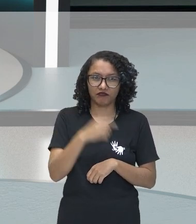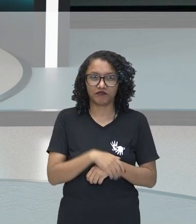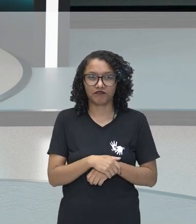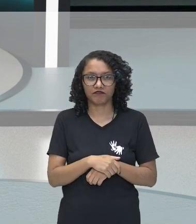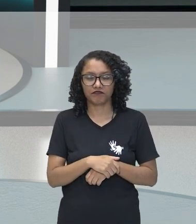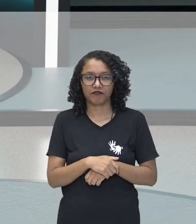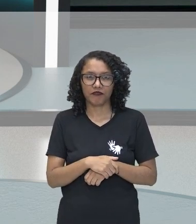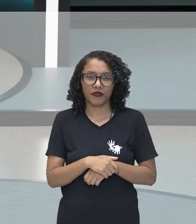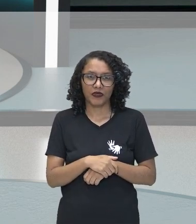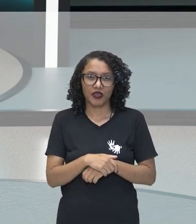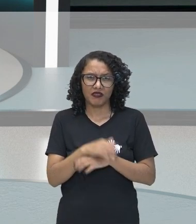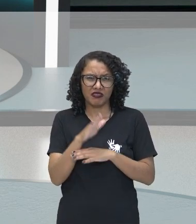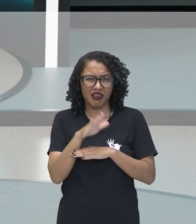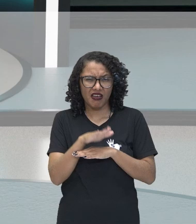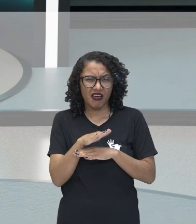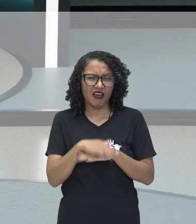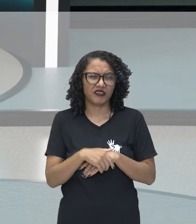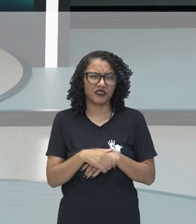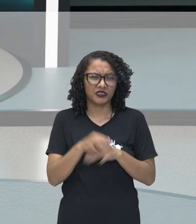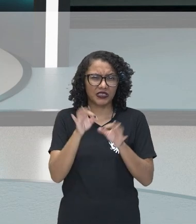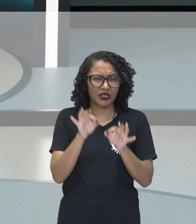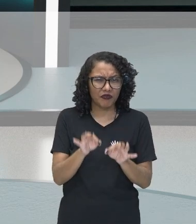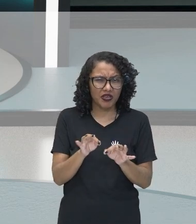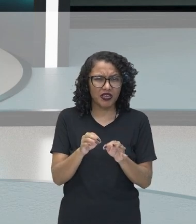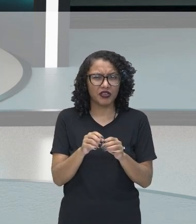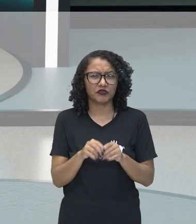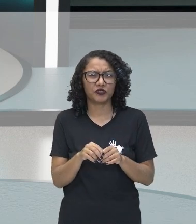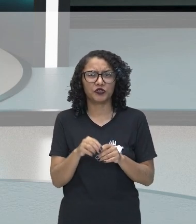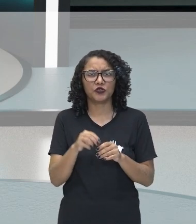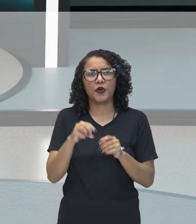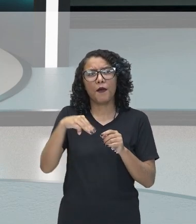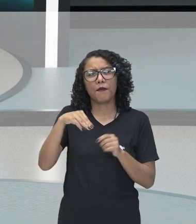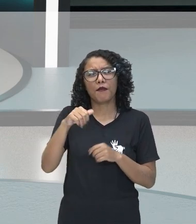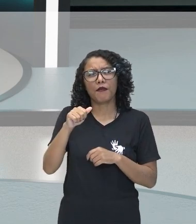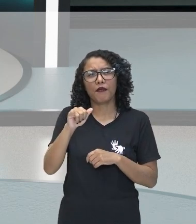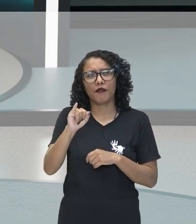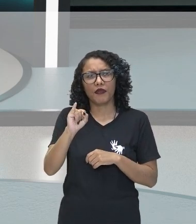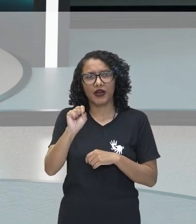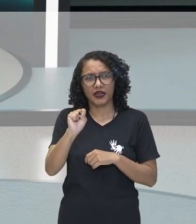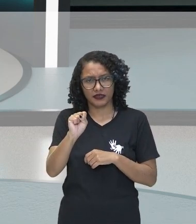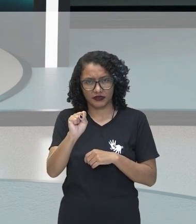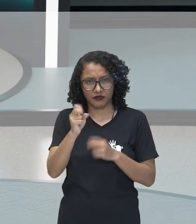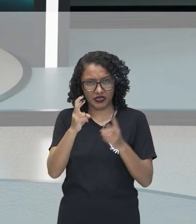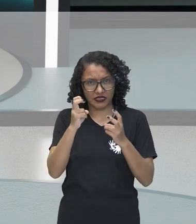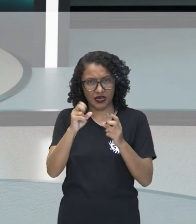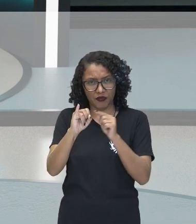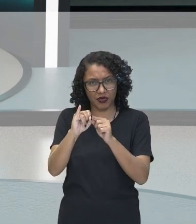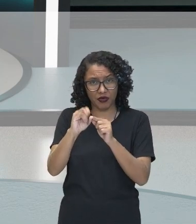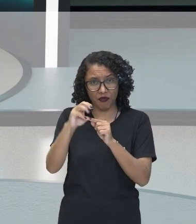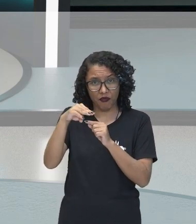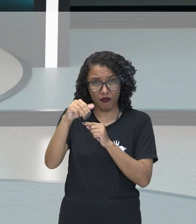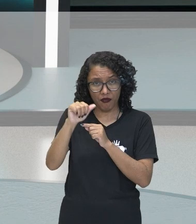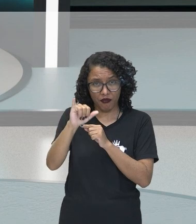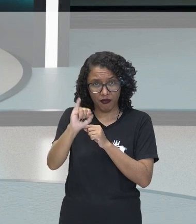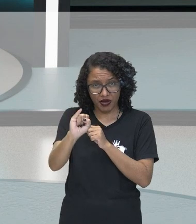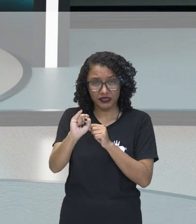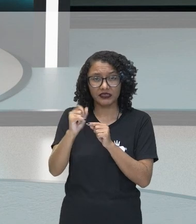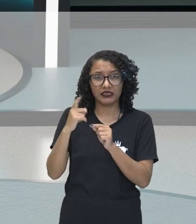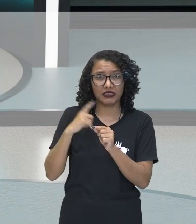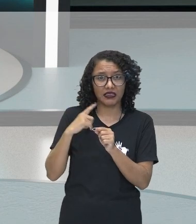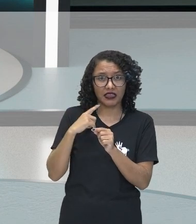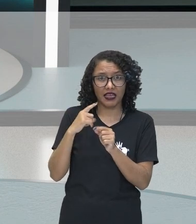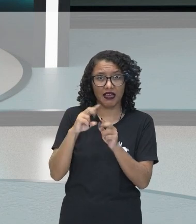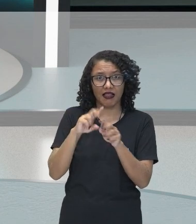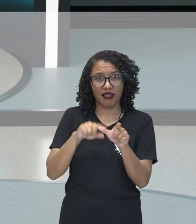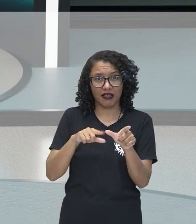ali, certamente, mas observe que esse mais aí, ele tem um i, é o mais com i, a gente vai descobrir o que